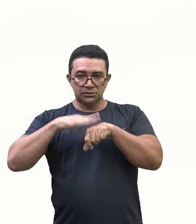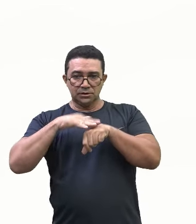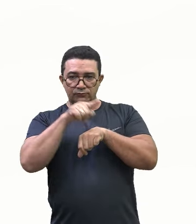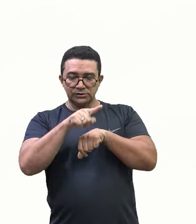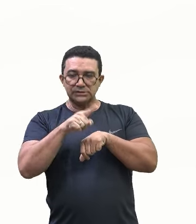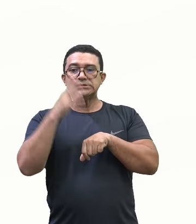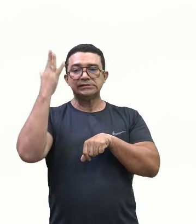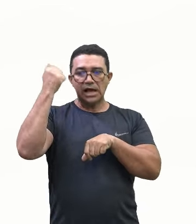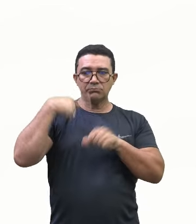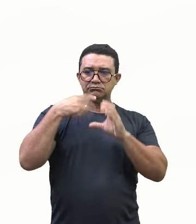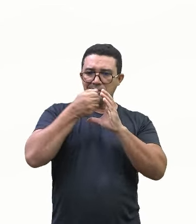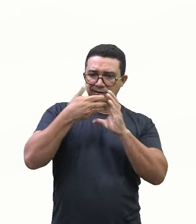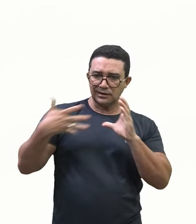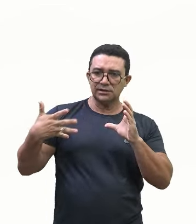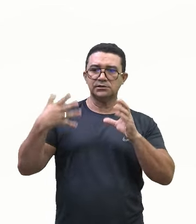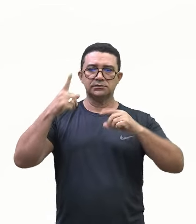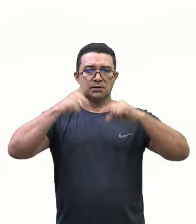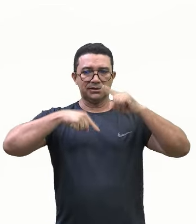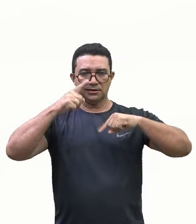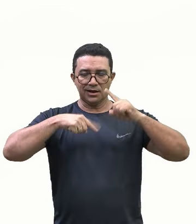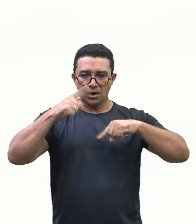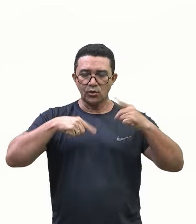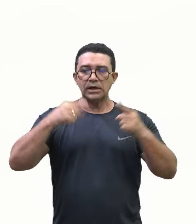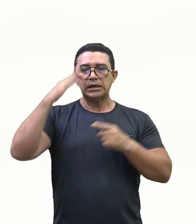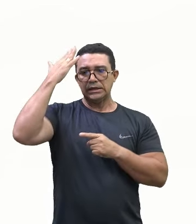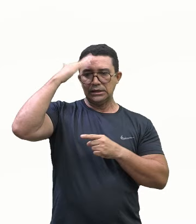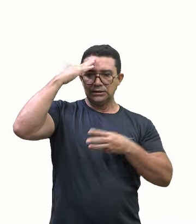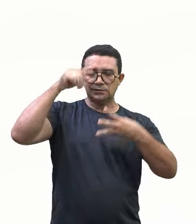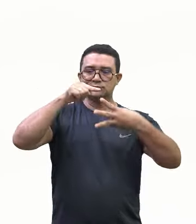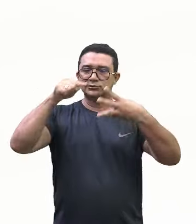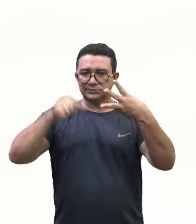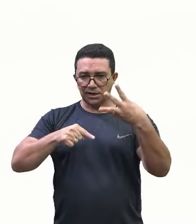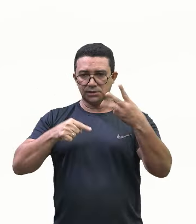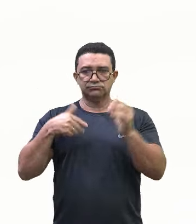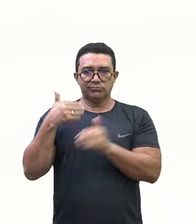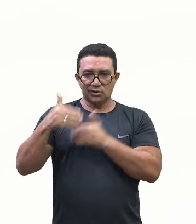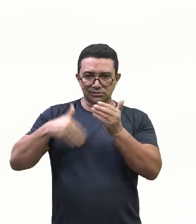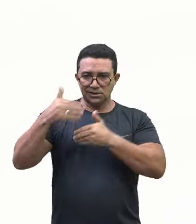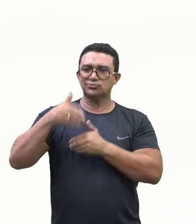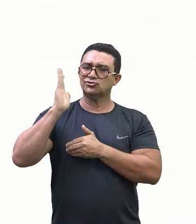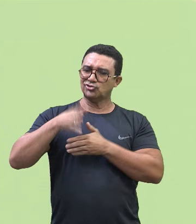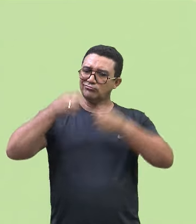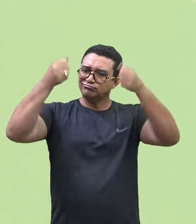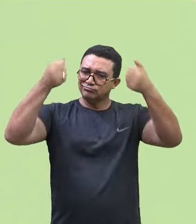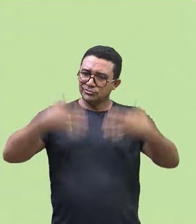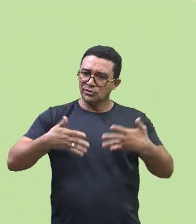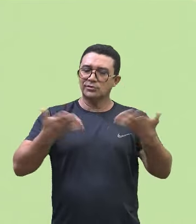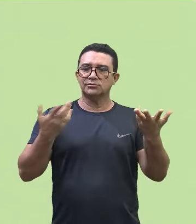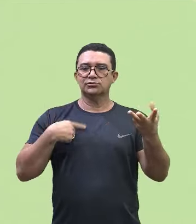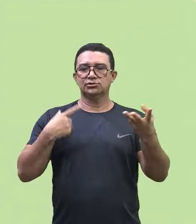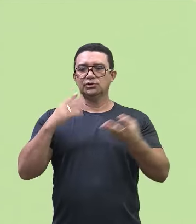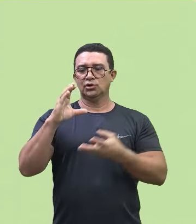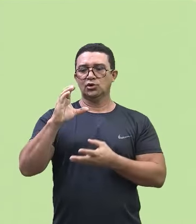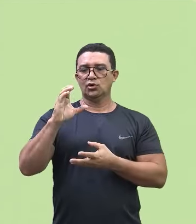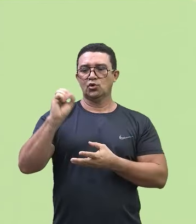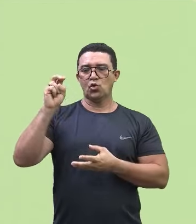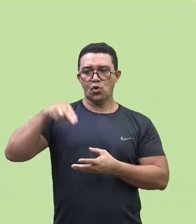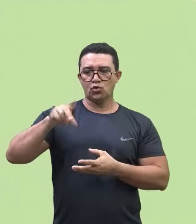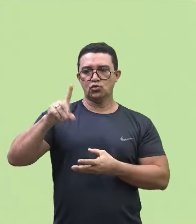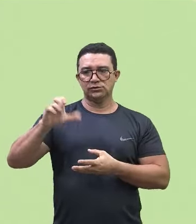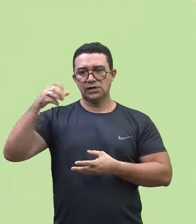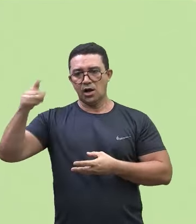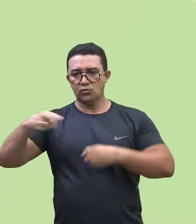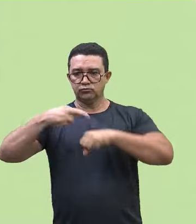dos materiais e vocês entendem esses três processos que a gente acabou de falar, de condução, de radiação e